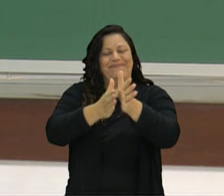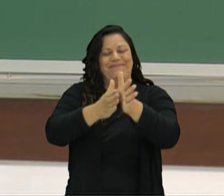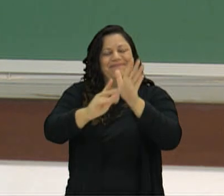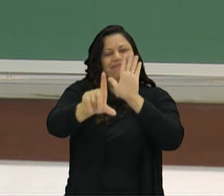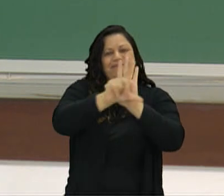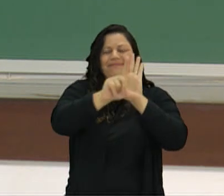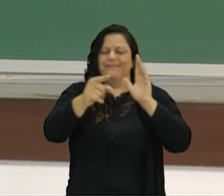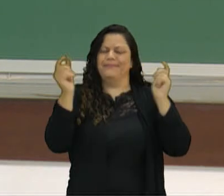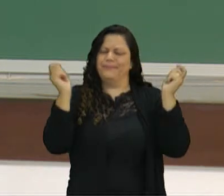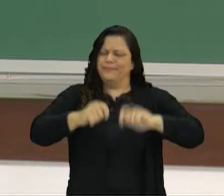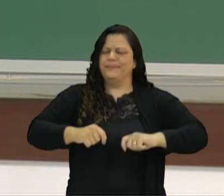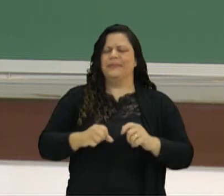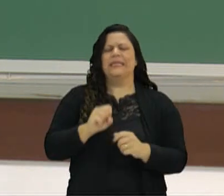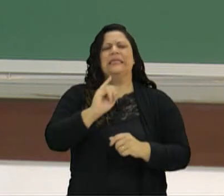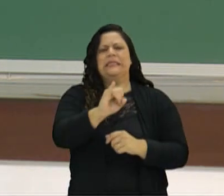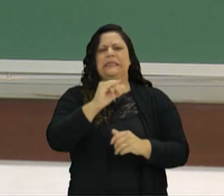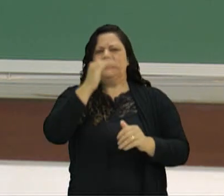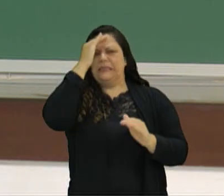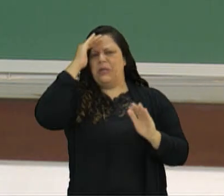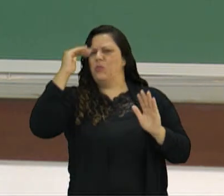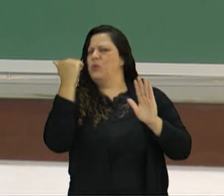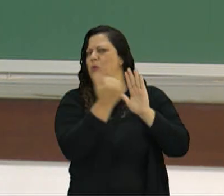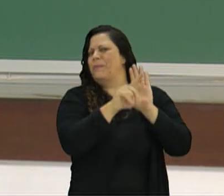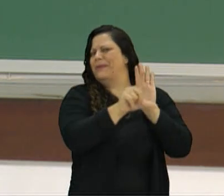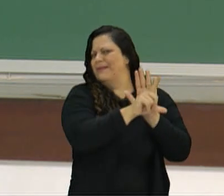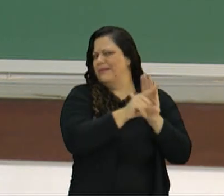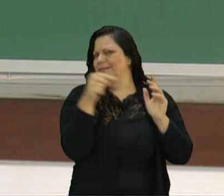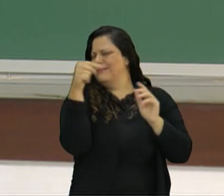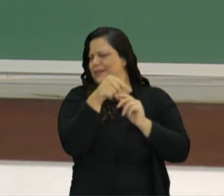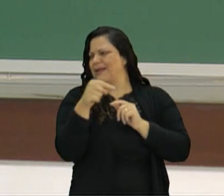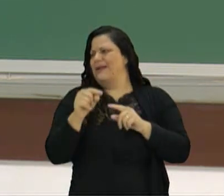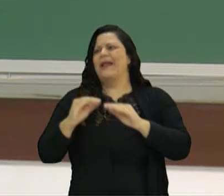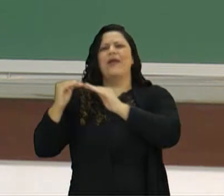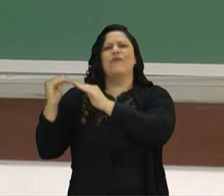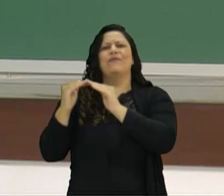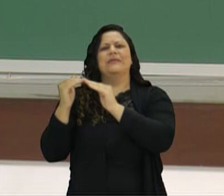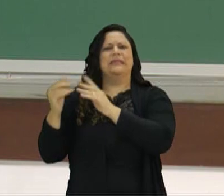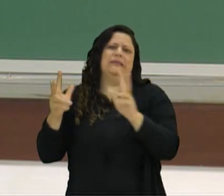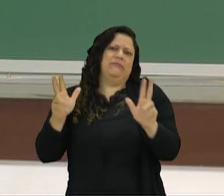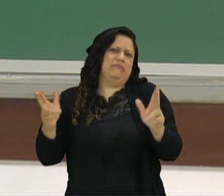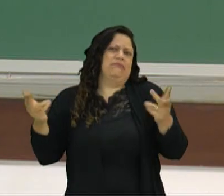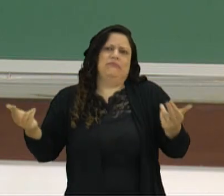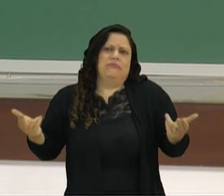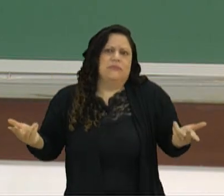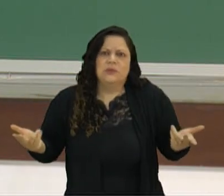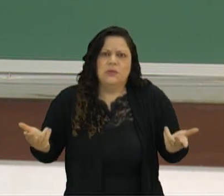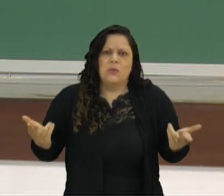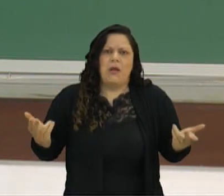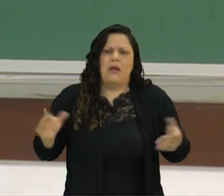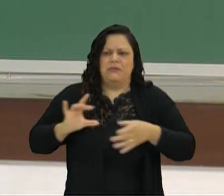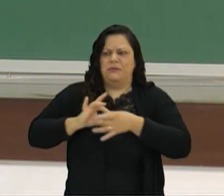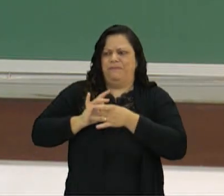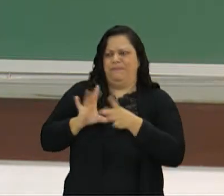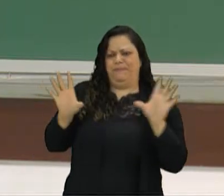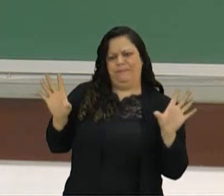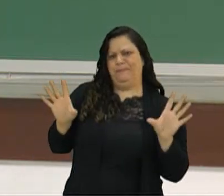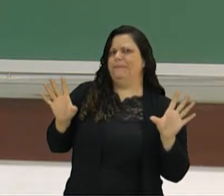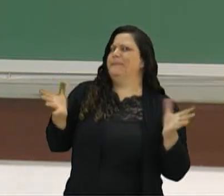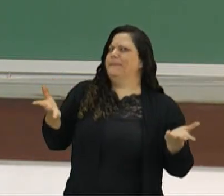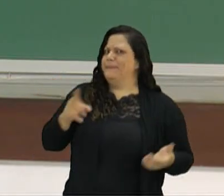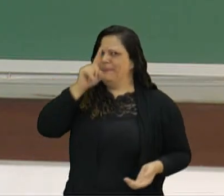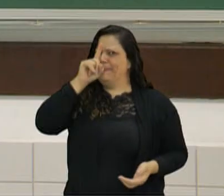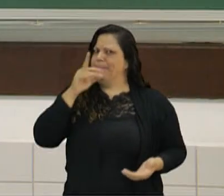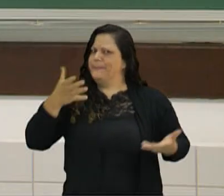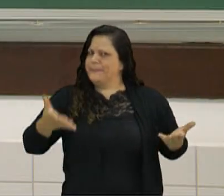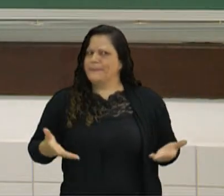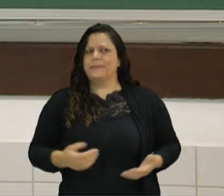vizinho também faça o mesmo. E aí a nossa liberdade é colocada em risco, ok? Um exemplo de lei